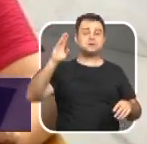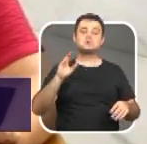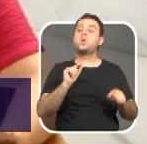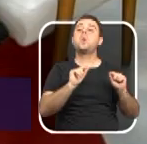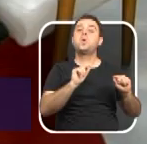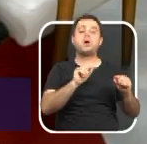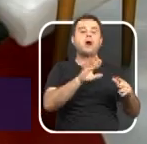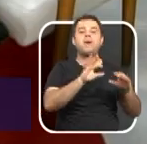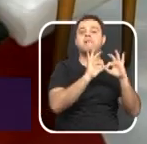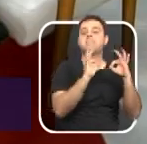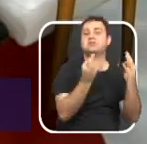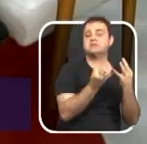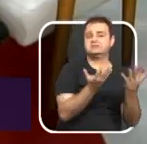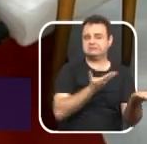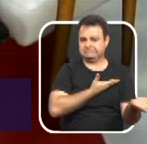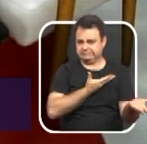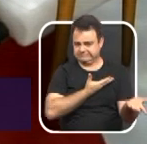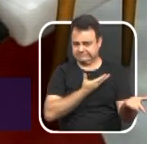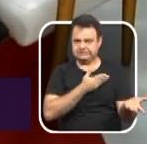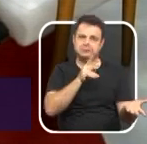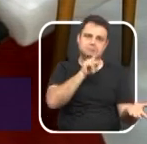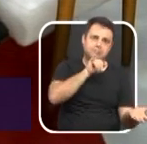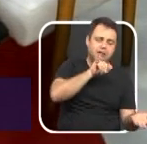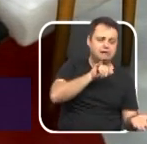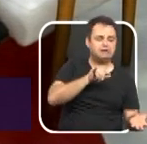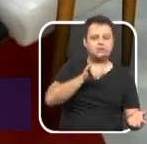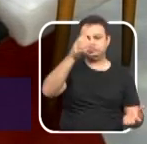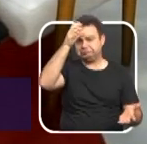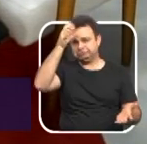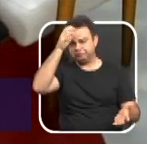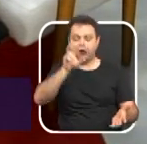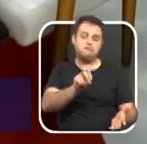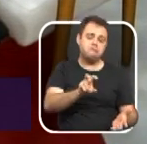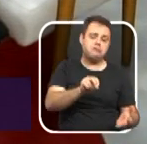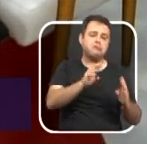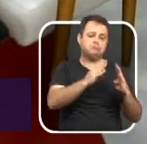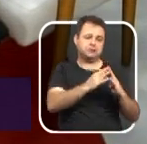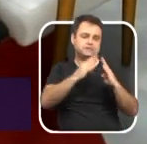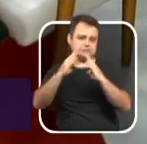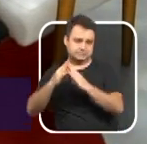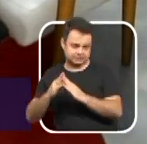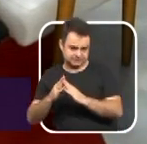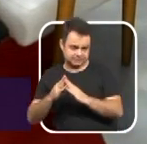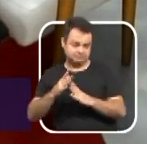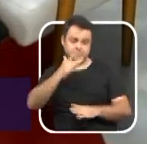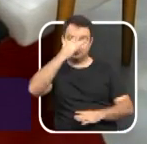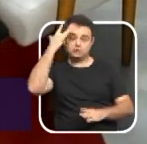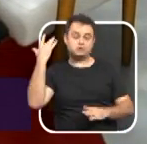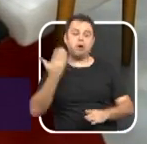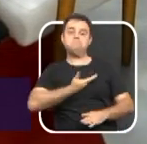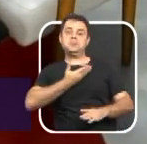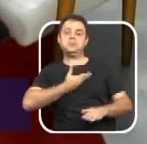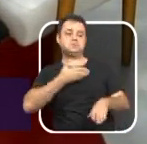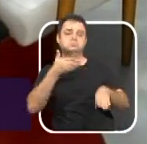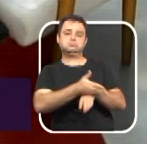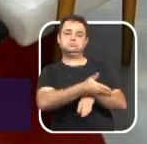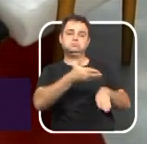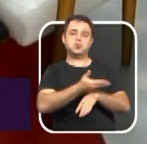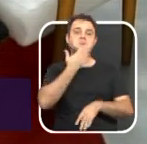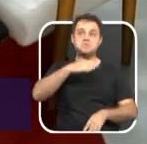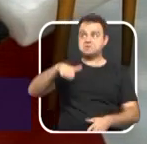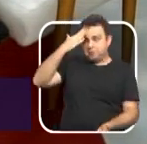de confiança da criança, né? É porque são toques, inicialmente sutis. Um